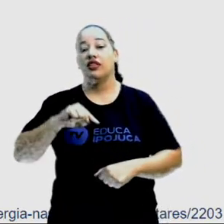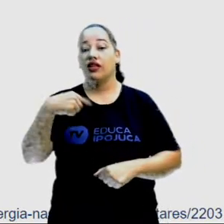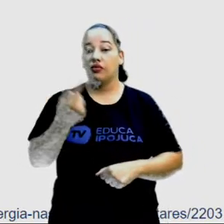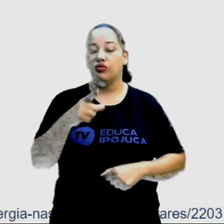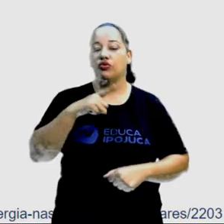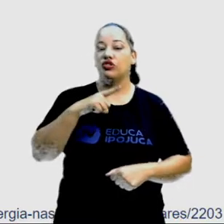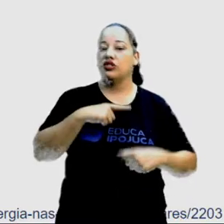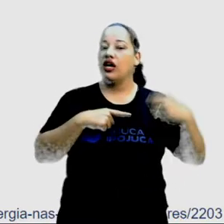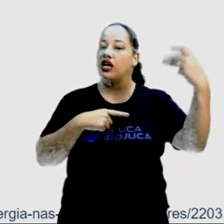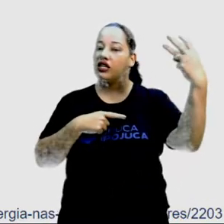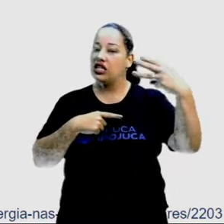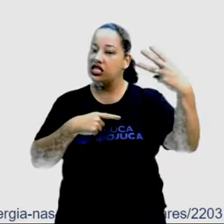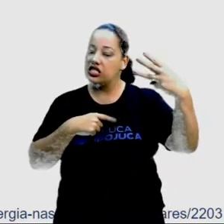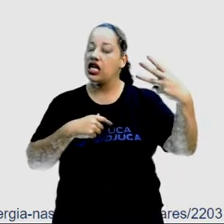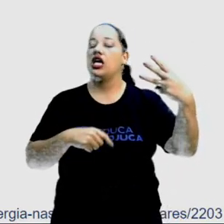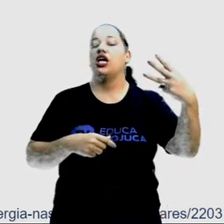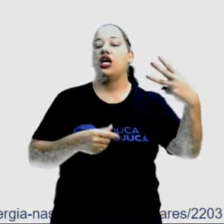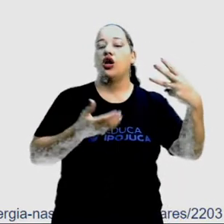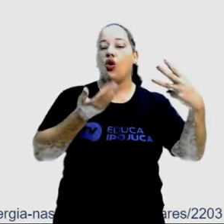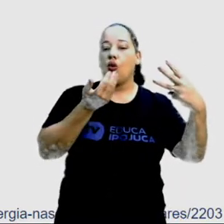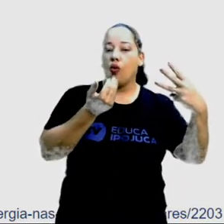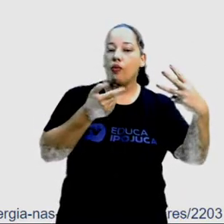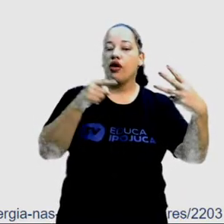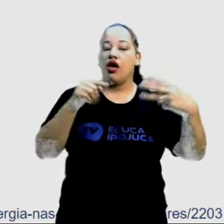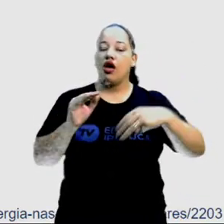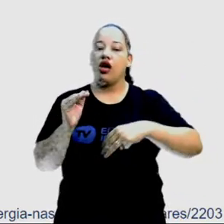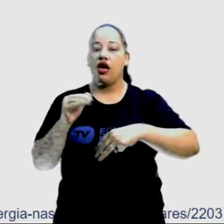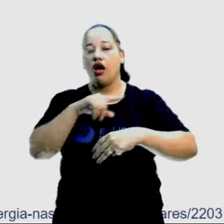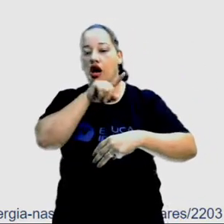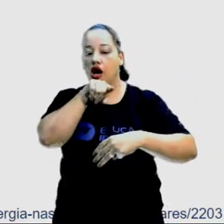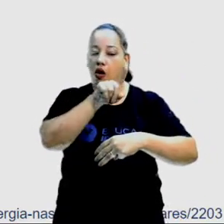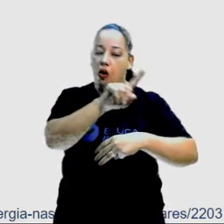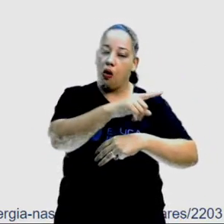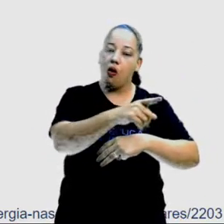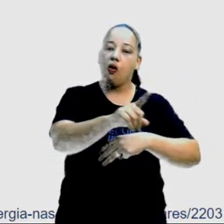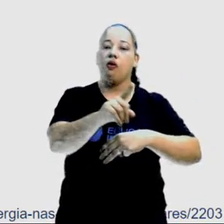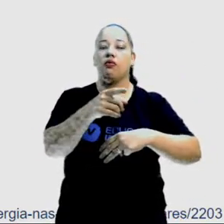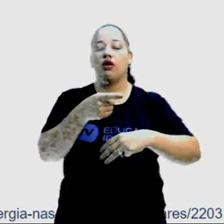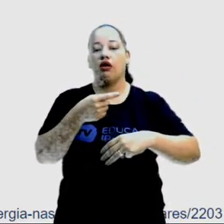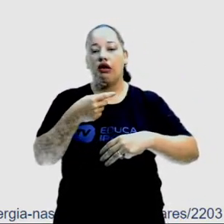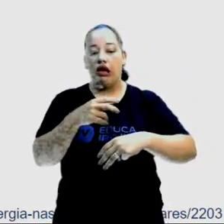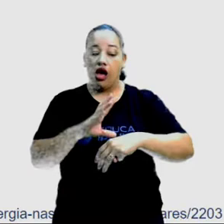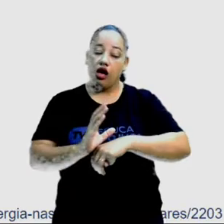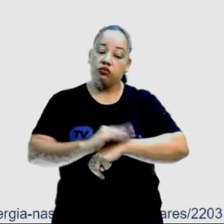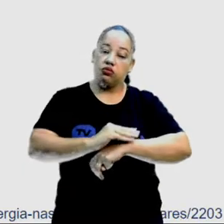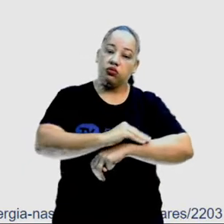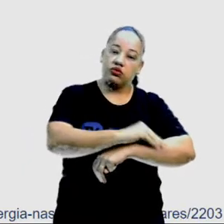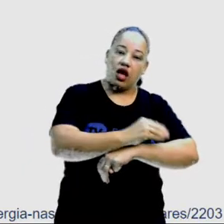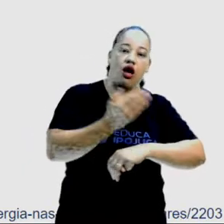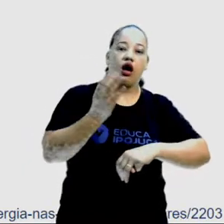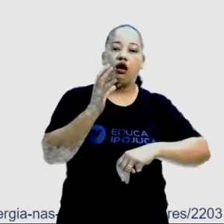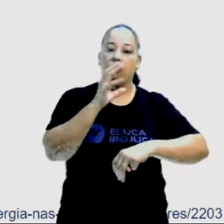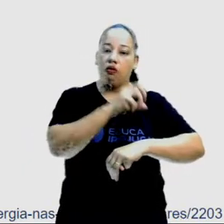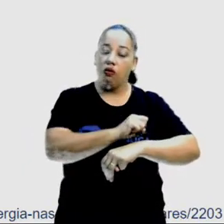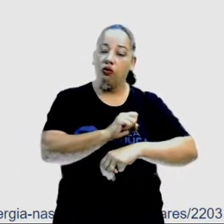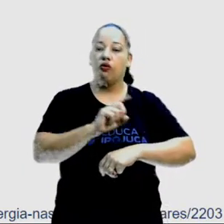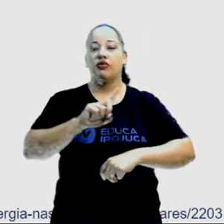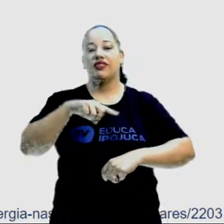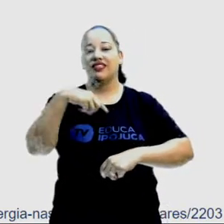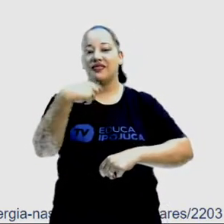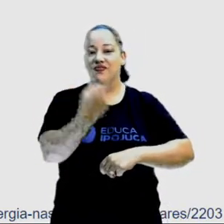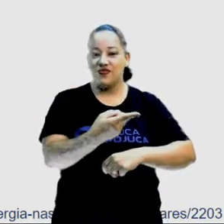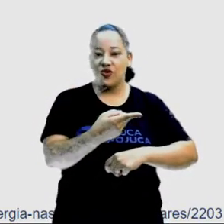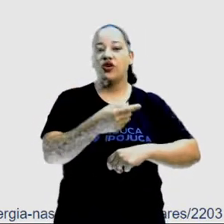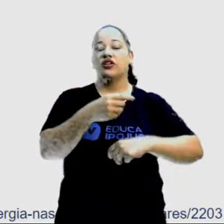do consumo do sapo. E o consumidor quaternário, que é o quê? Uma águia, né? Visualizando aí a sua presa, que seria a